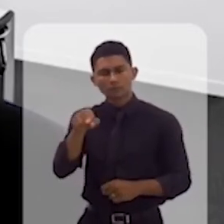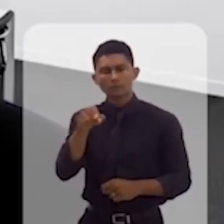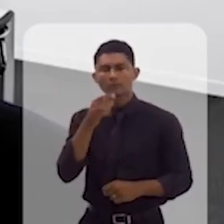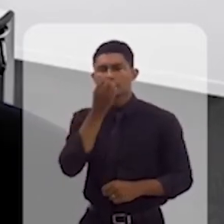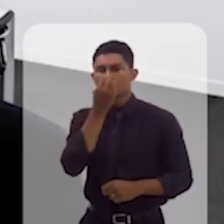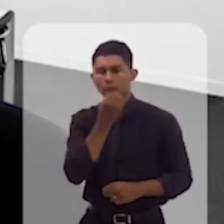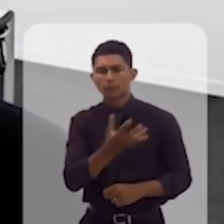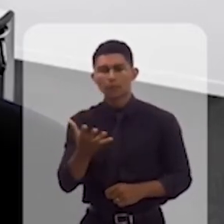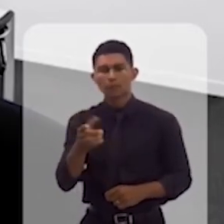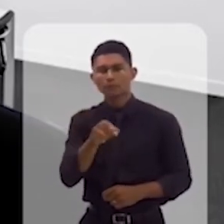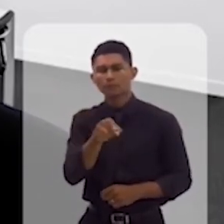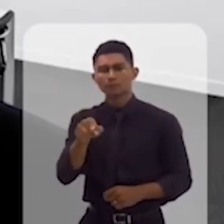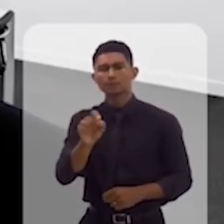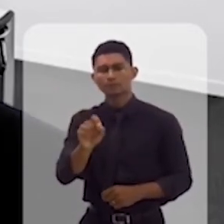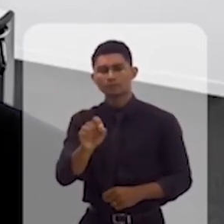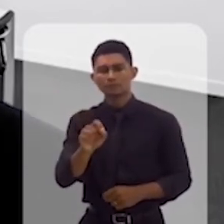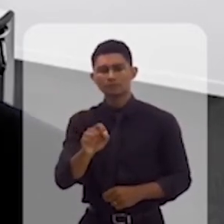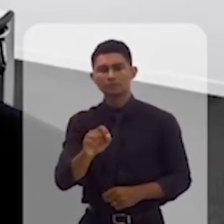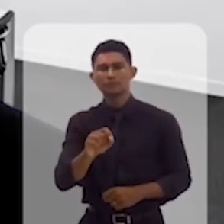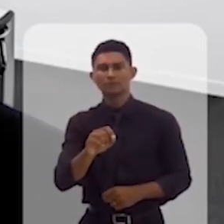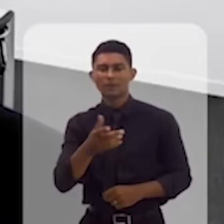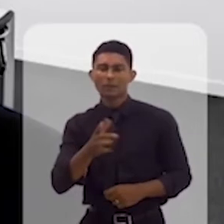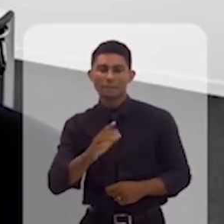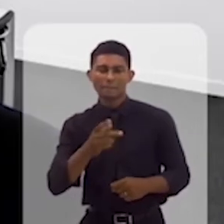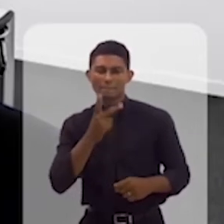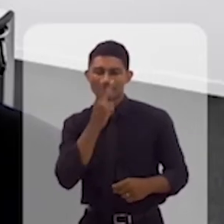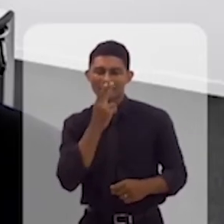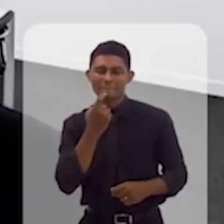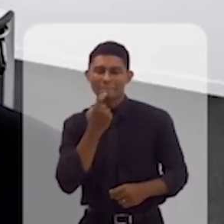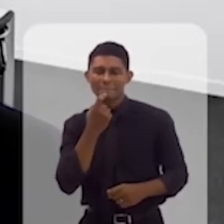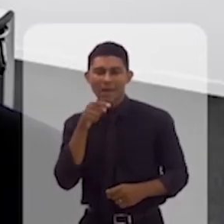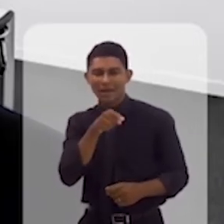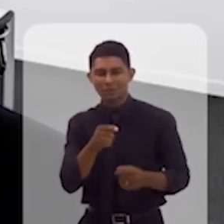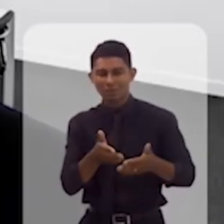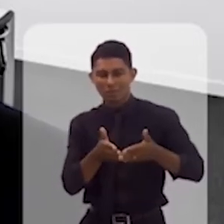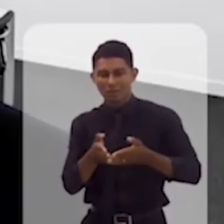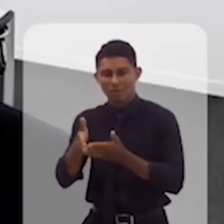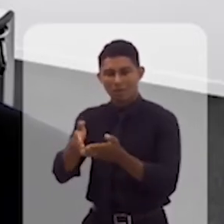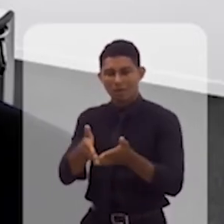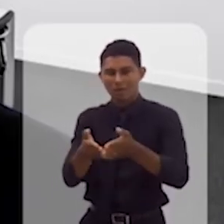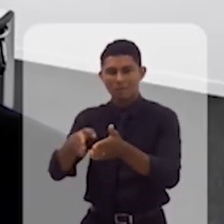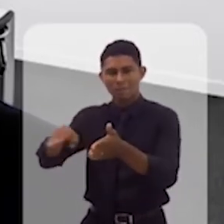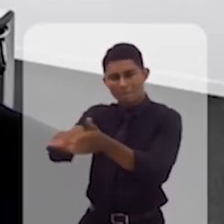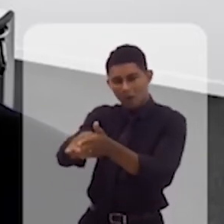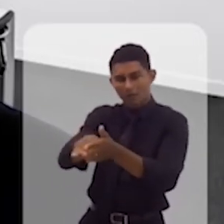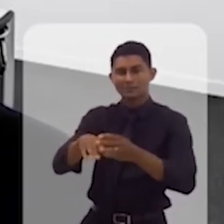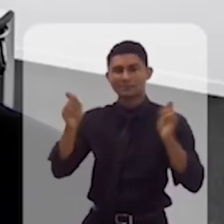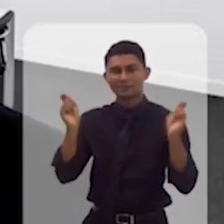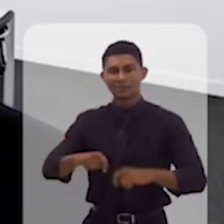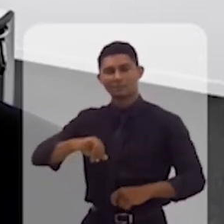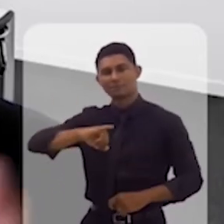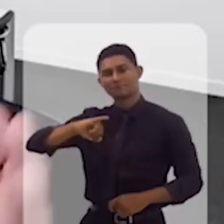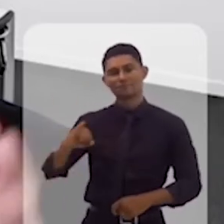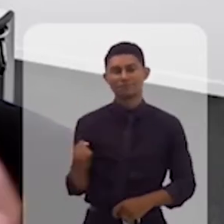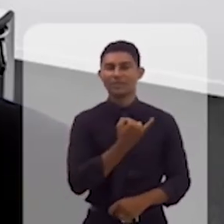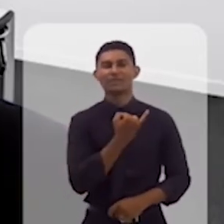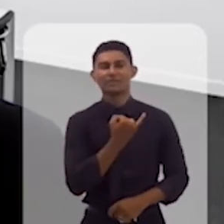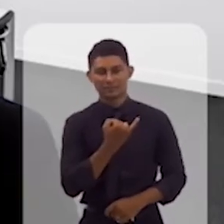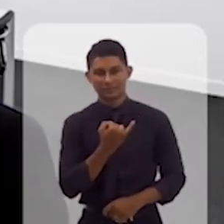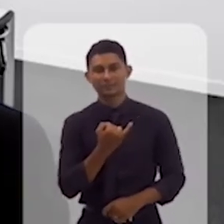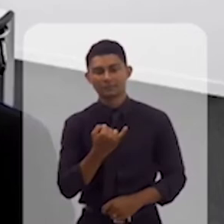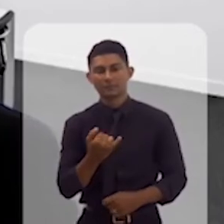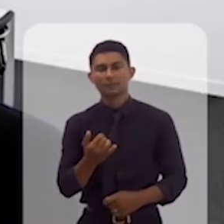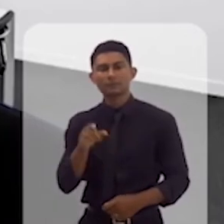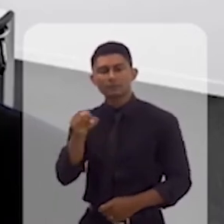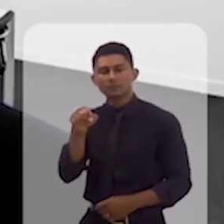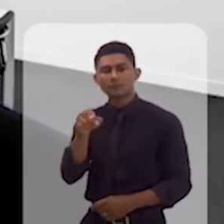dessa geração estar próxima do centro de carga, né? Então, a gente vai poder tirar proveito dessa geração a partir